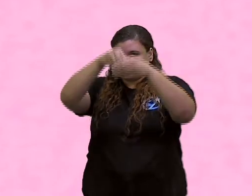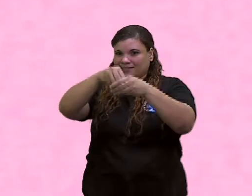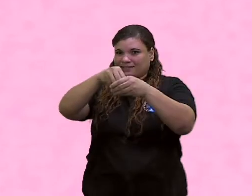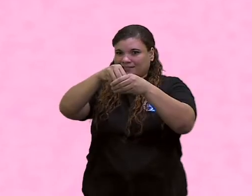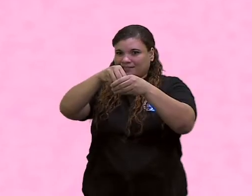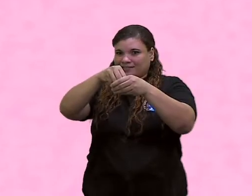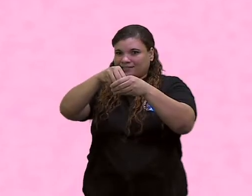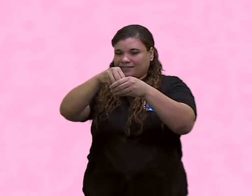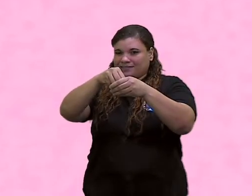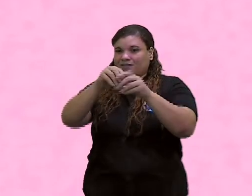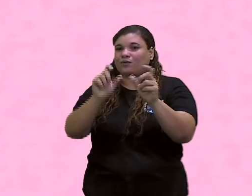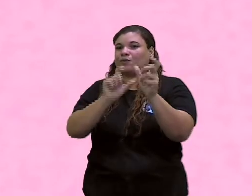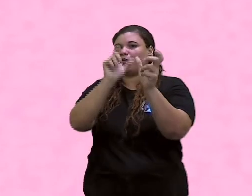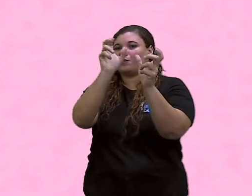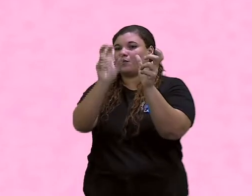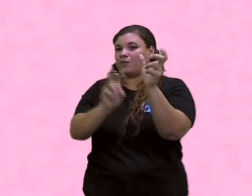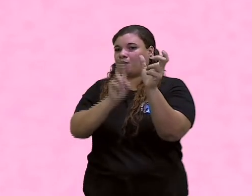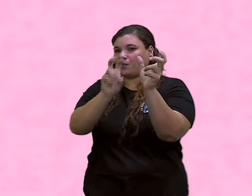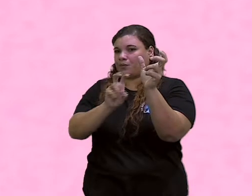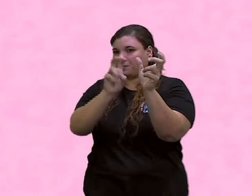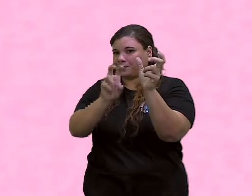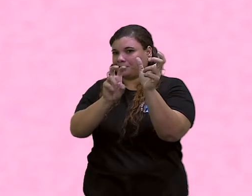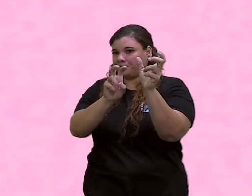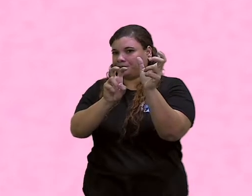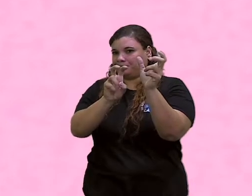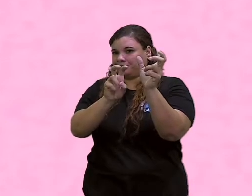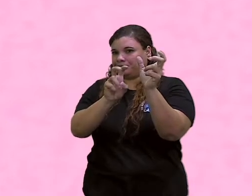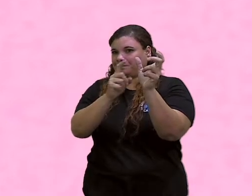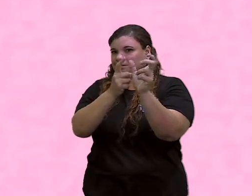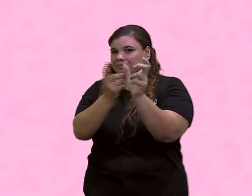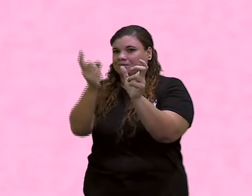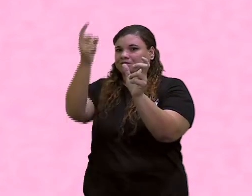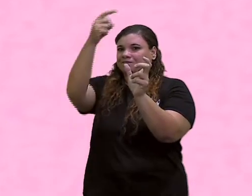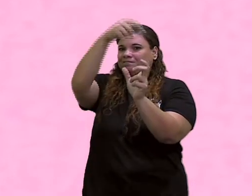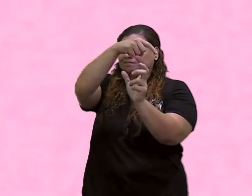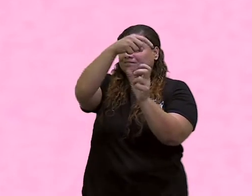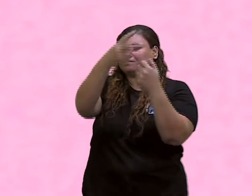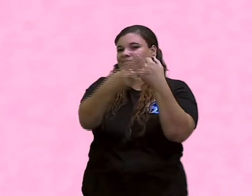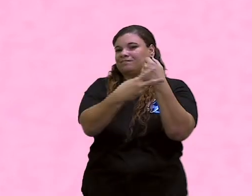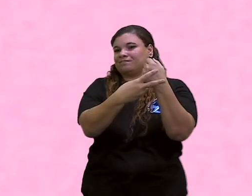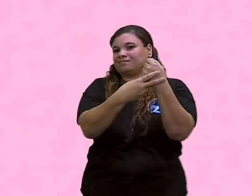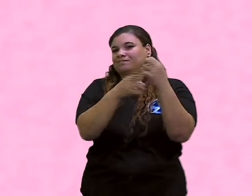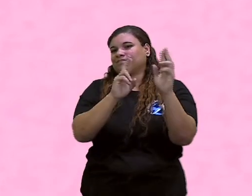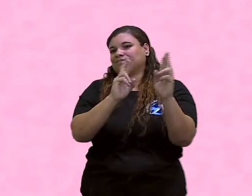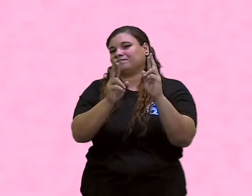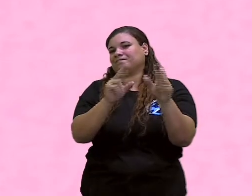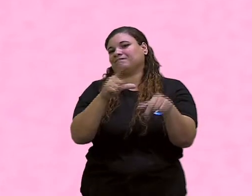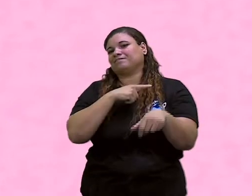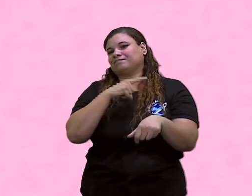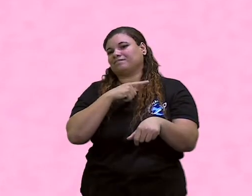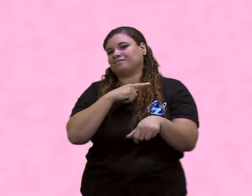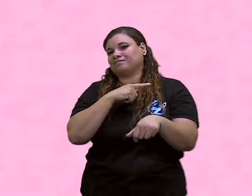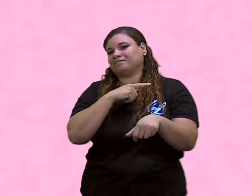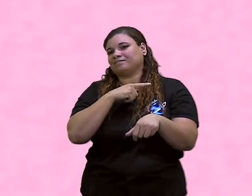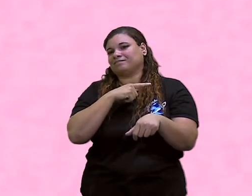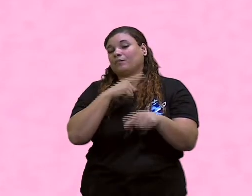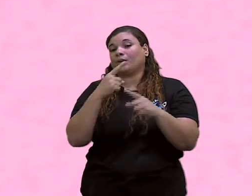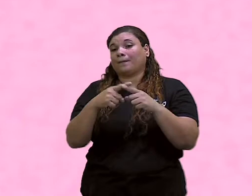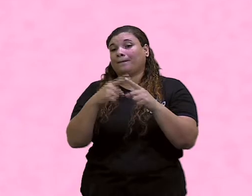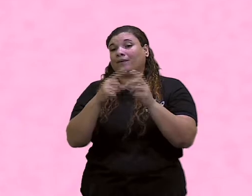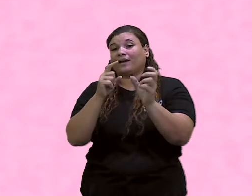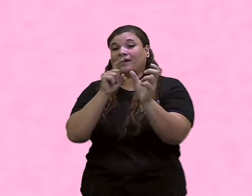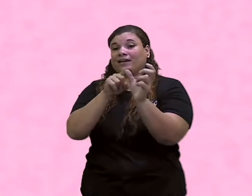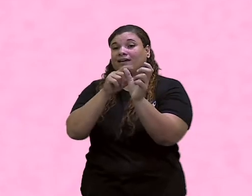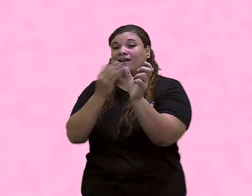causa, né? O porquê. Na varanda é o lugar onde, não é mesmo? ontem à noite, né? É